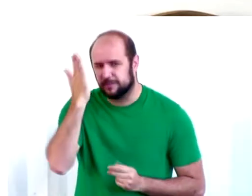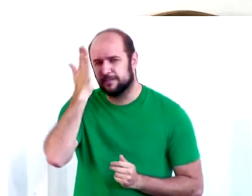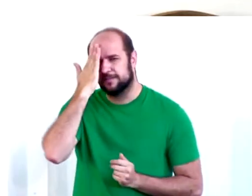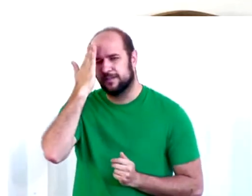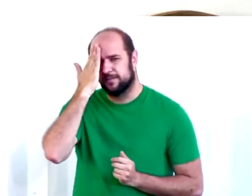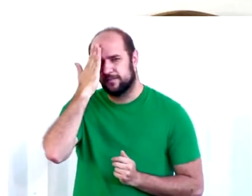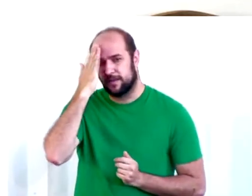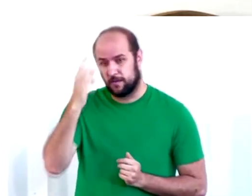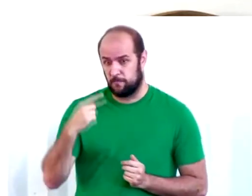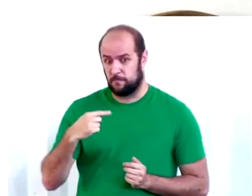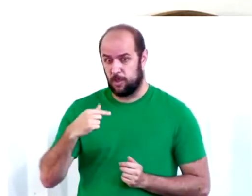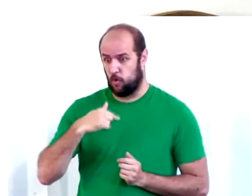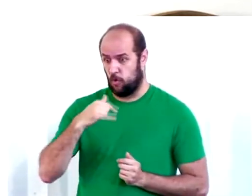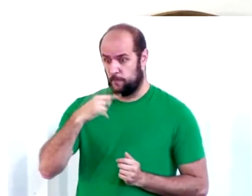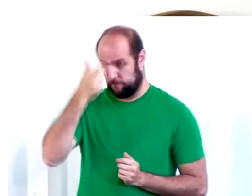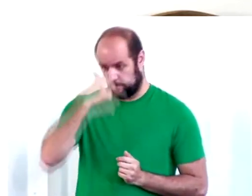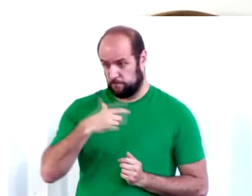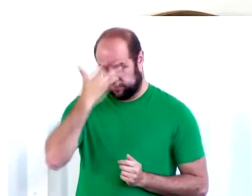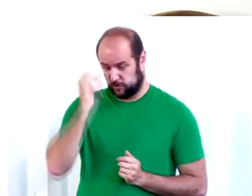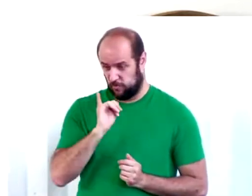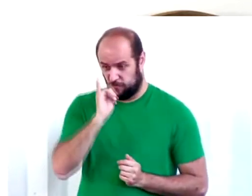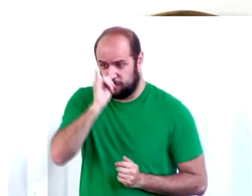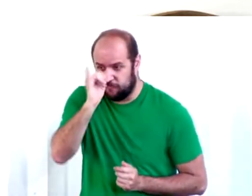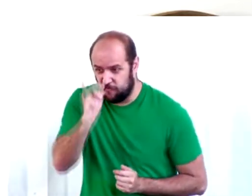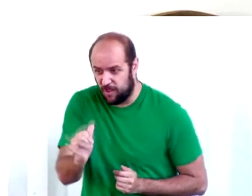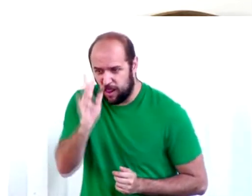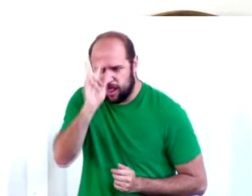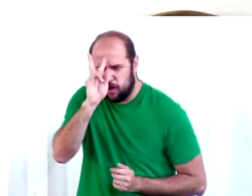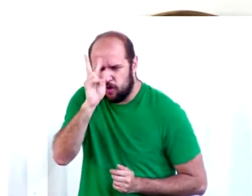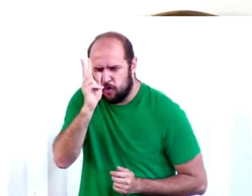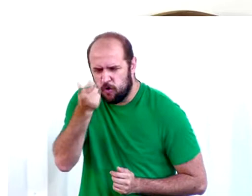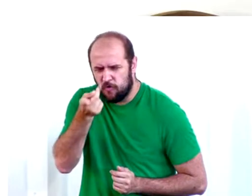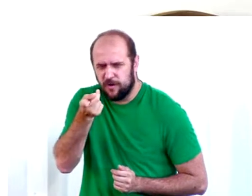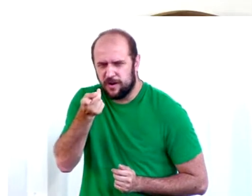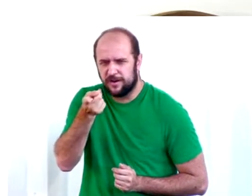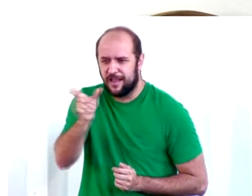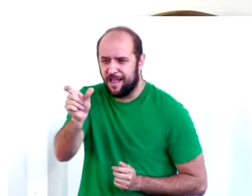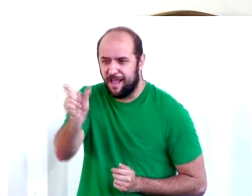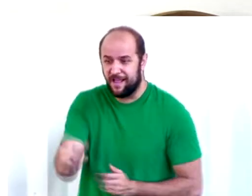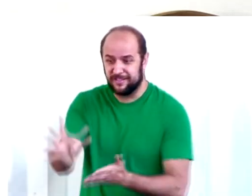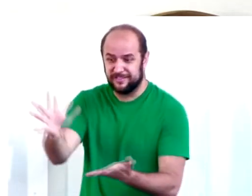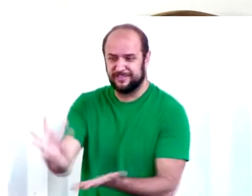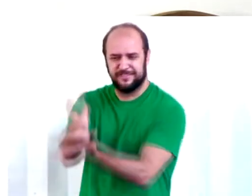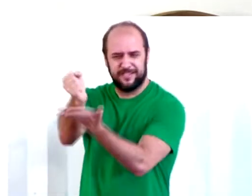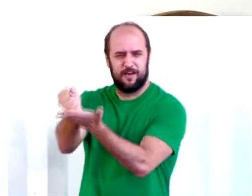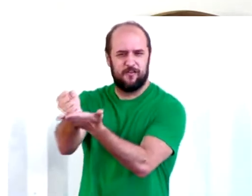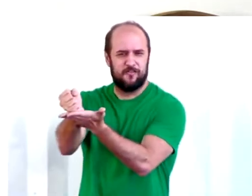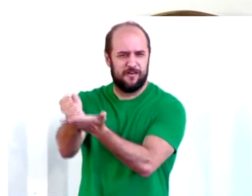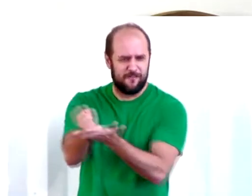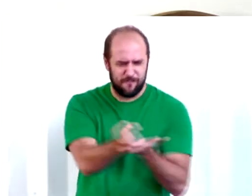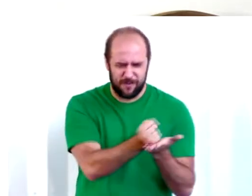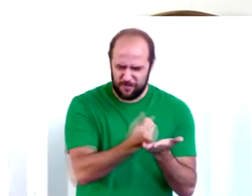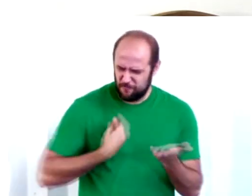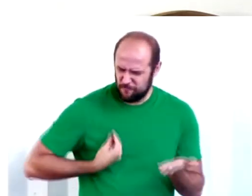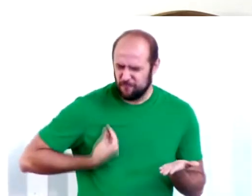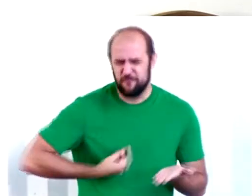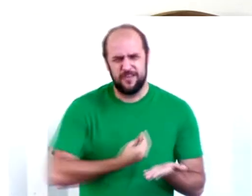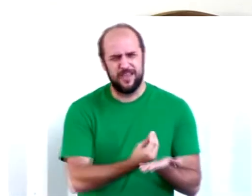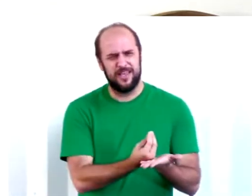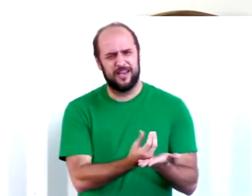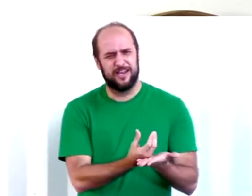que aquele que converte o pecador do seu caminho errado, salvará da morte a alma dele e